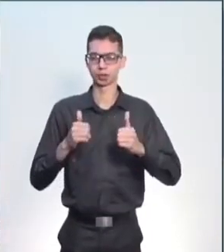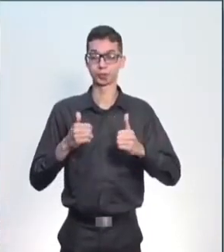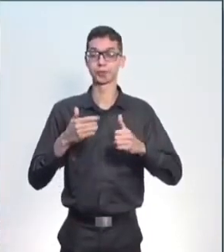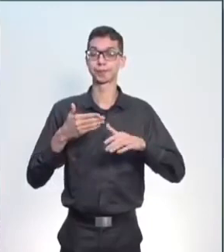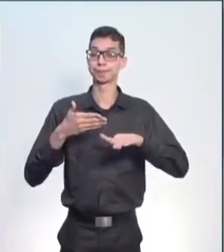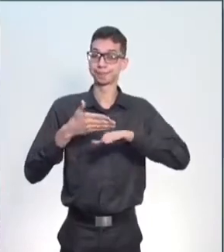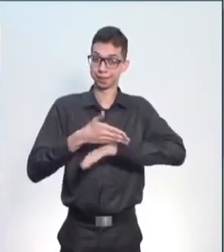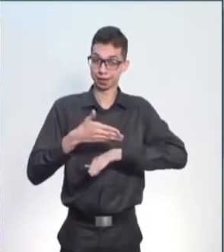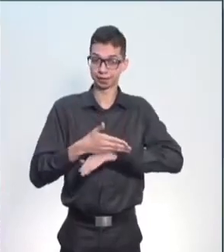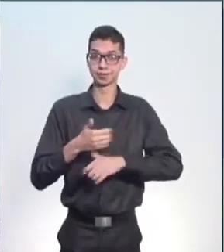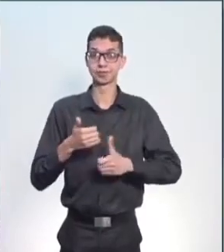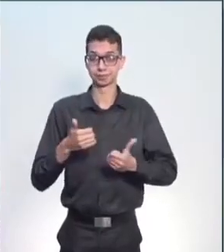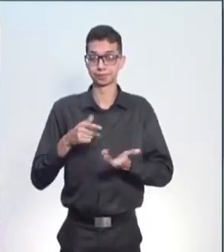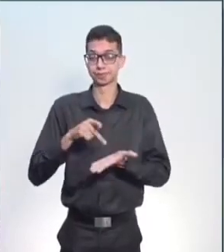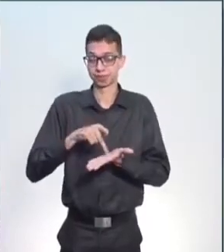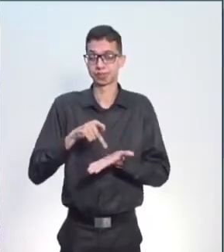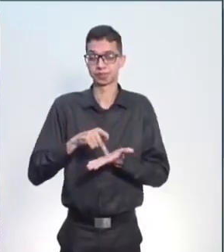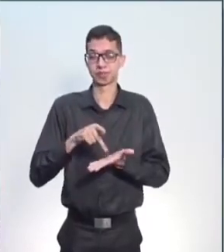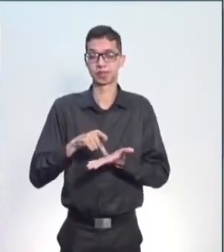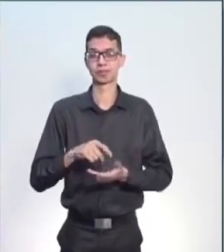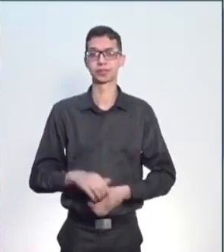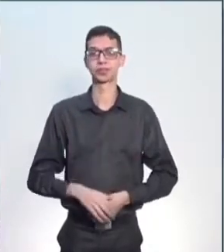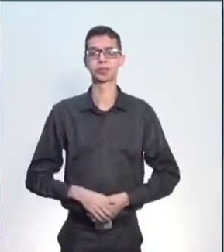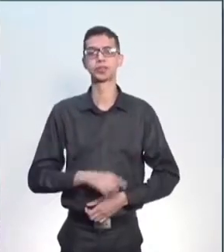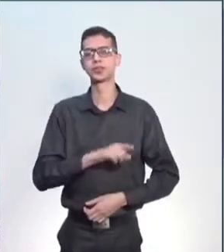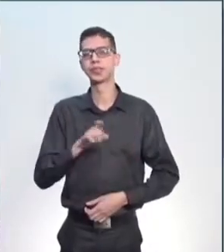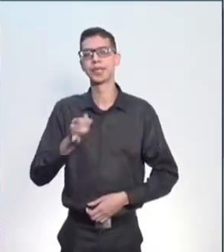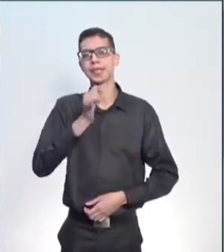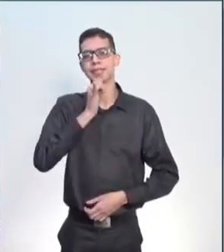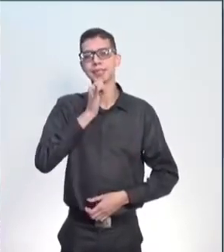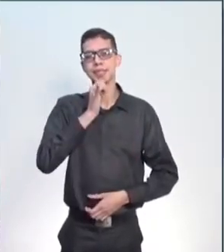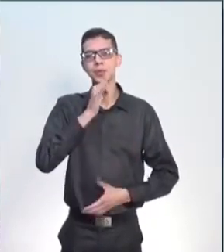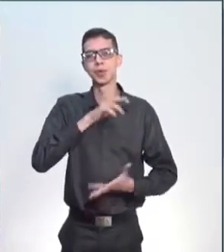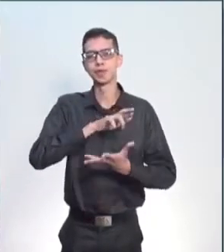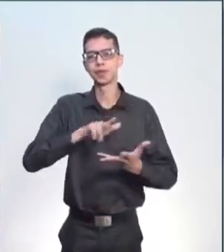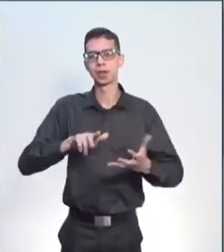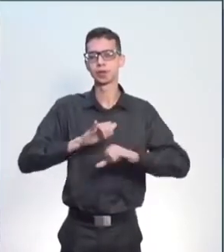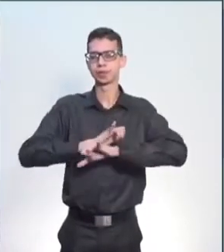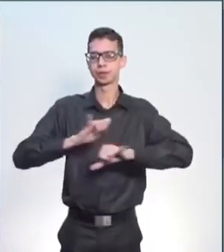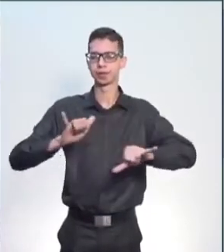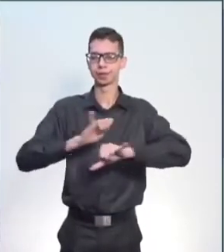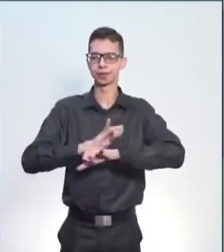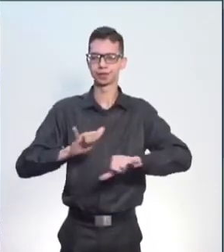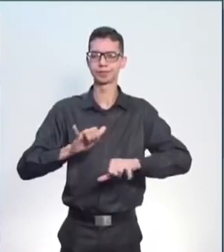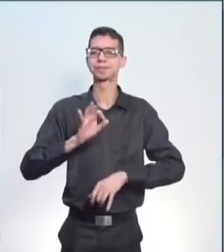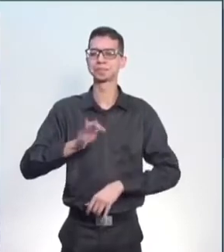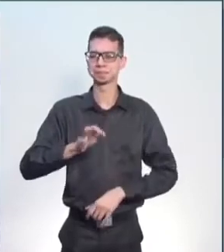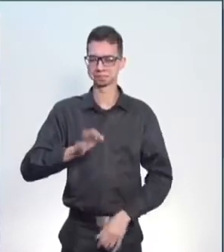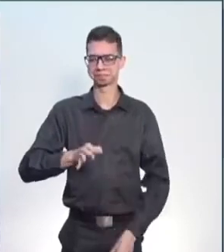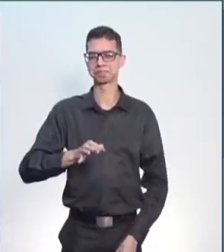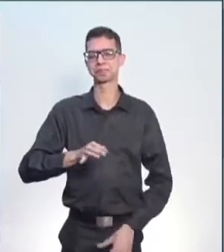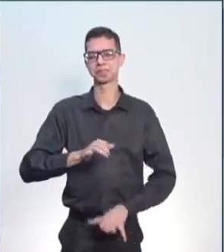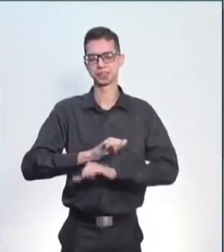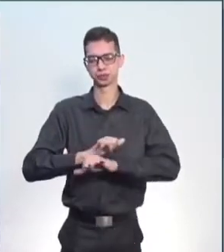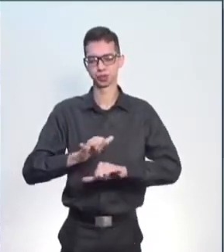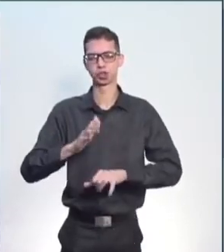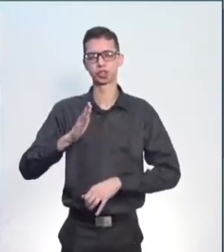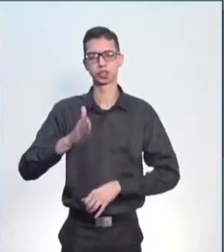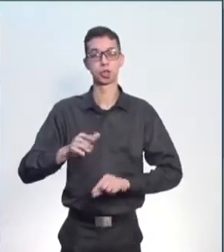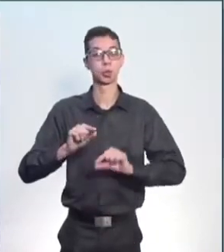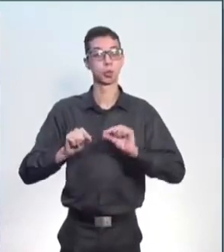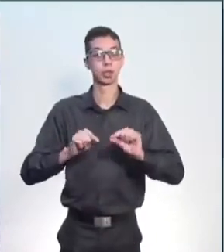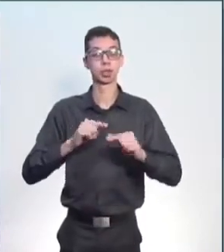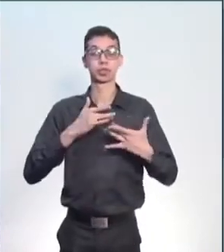vocês. E é isso mesmo, vocês citaram vários exemplos, né? Foi exatamente como nós falamos. A solidariedade,